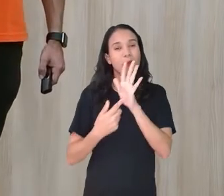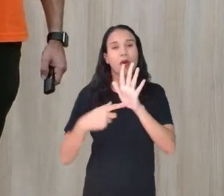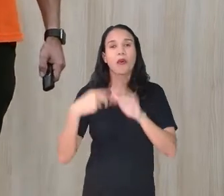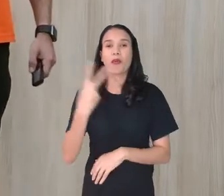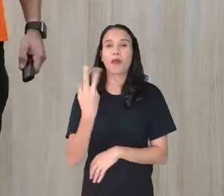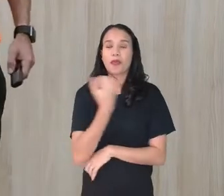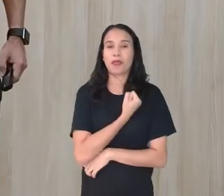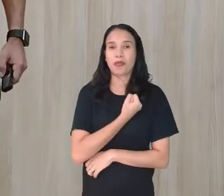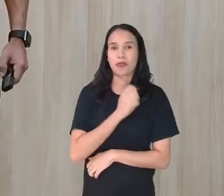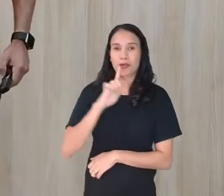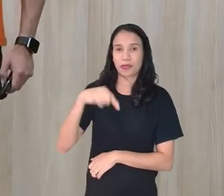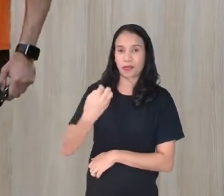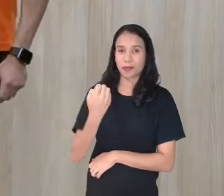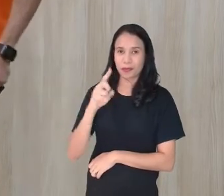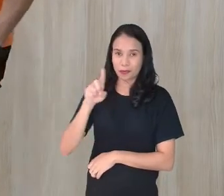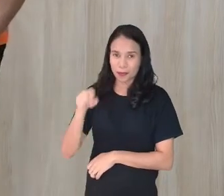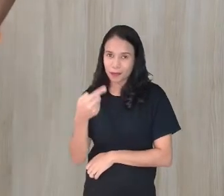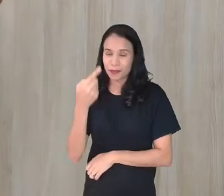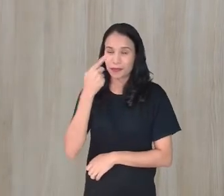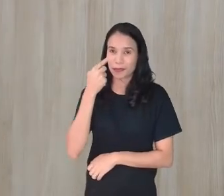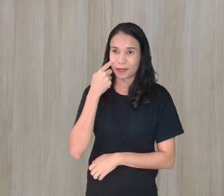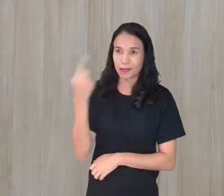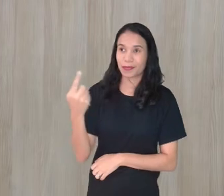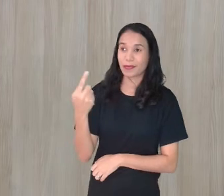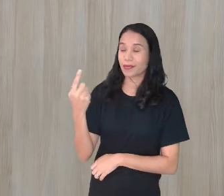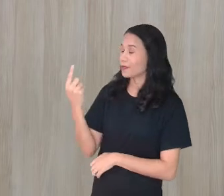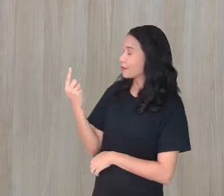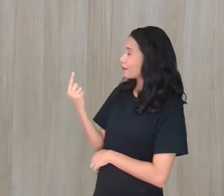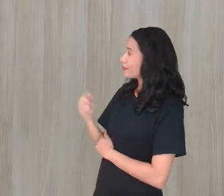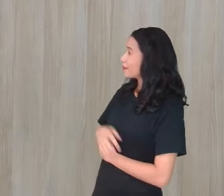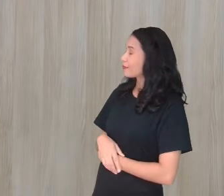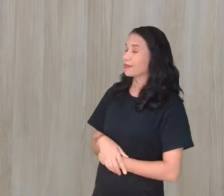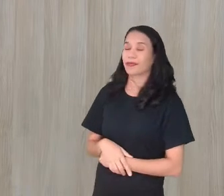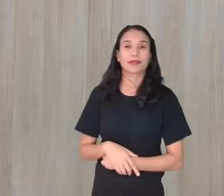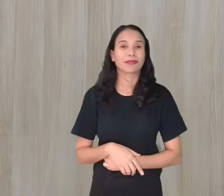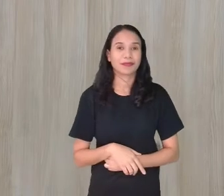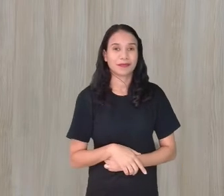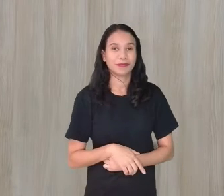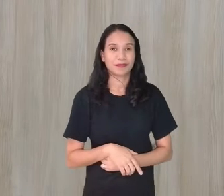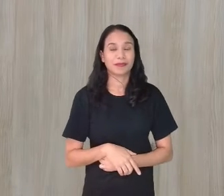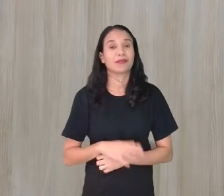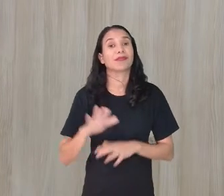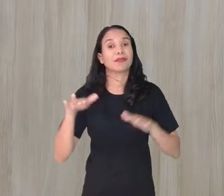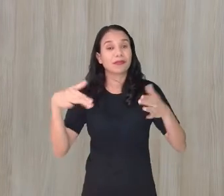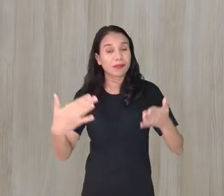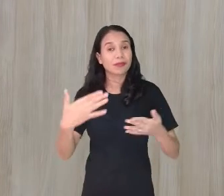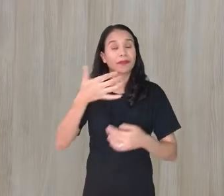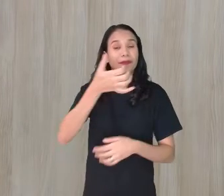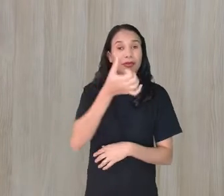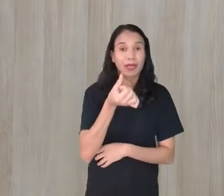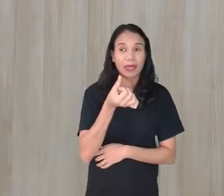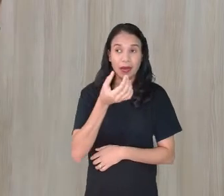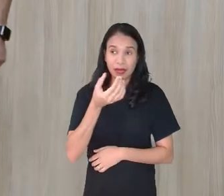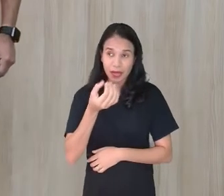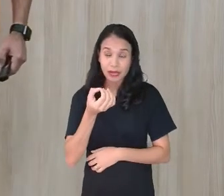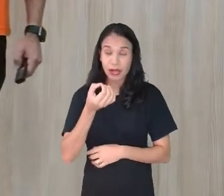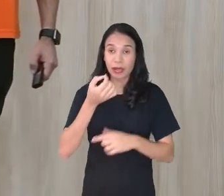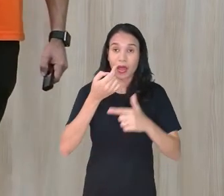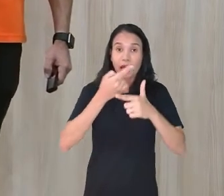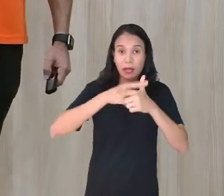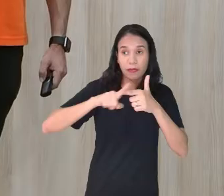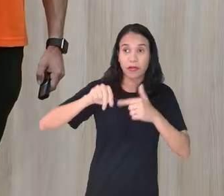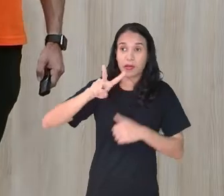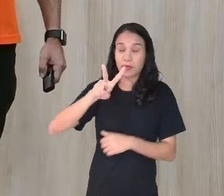números depois da vírgula. Então, eu tenho que a vírgula vai ficar entre o 1 e o 2. Então, 60 dividido